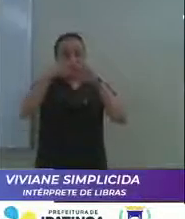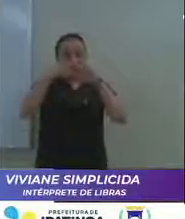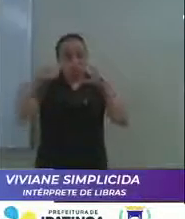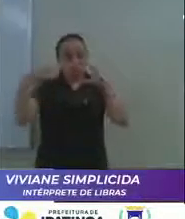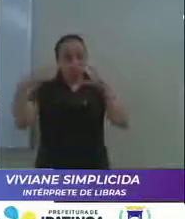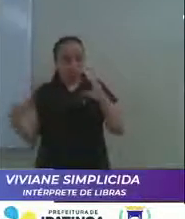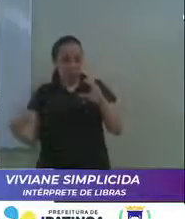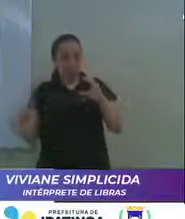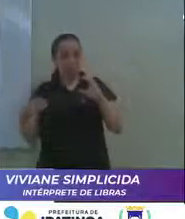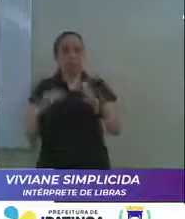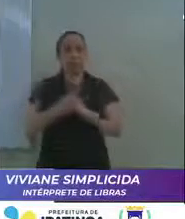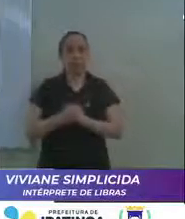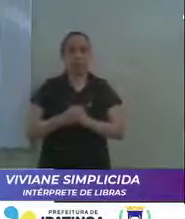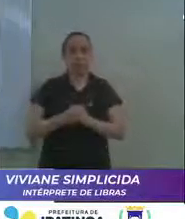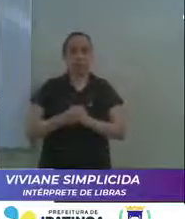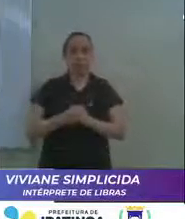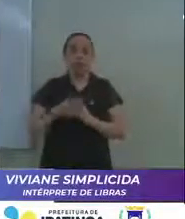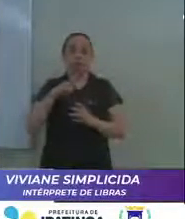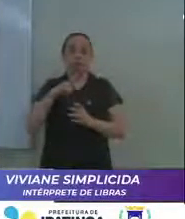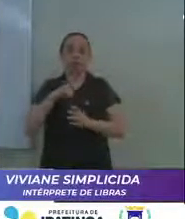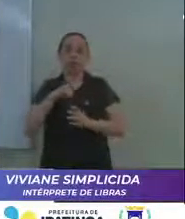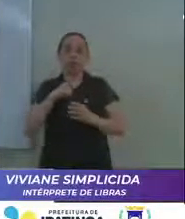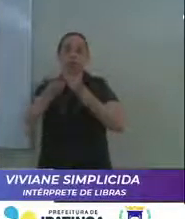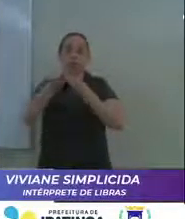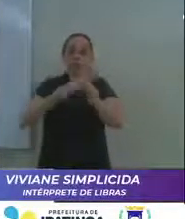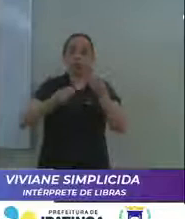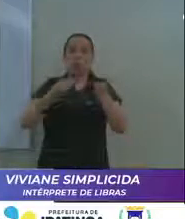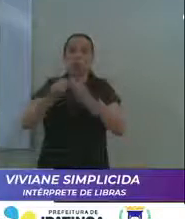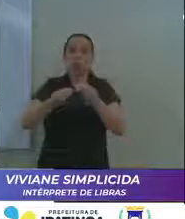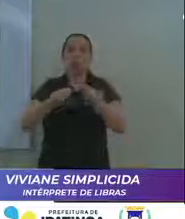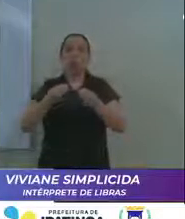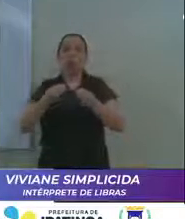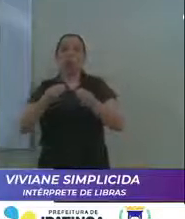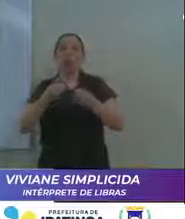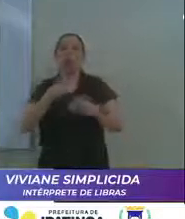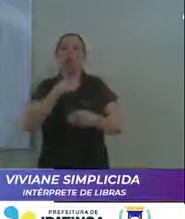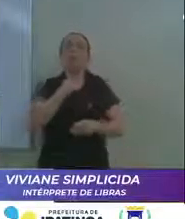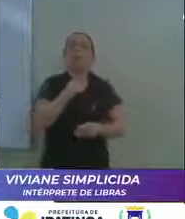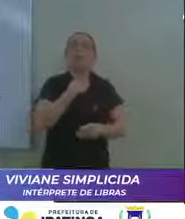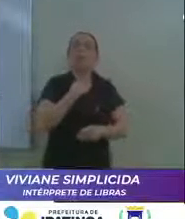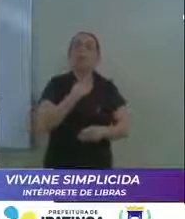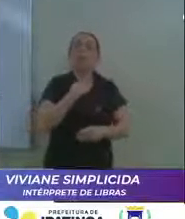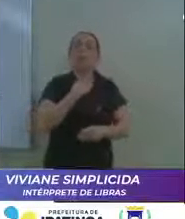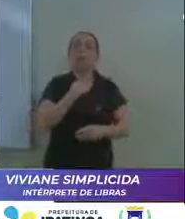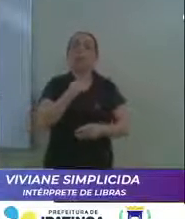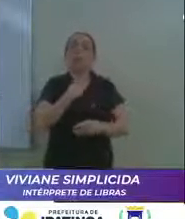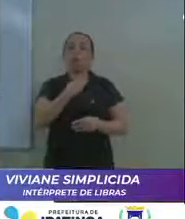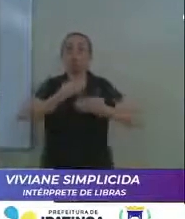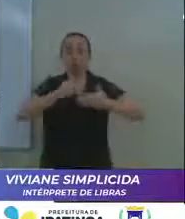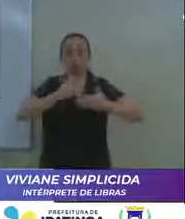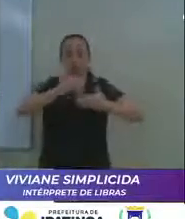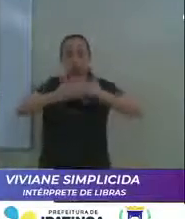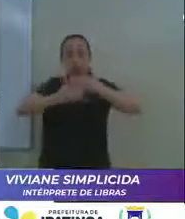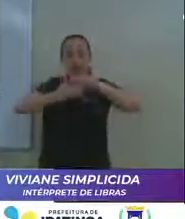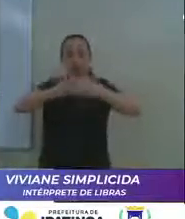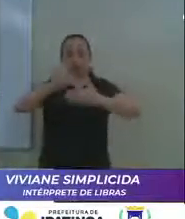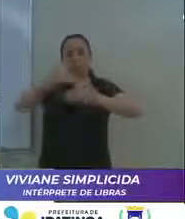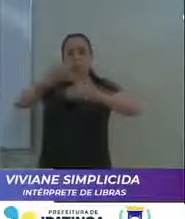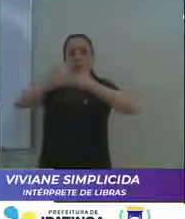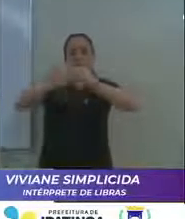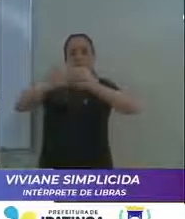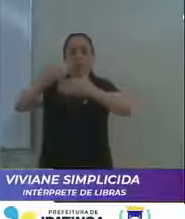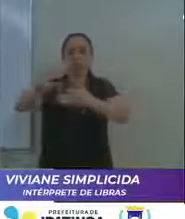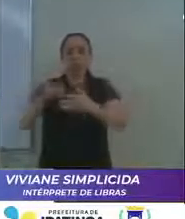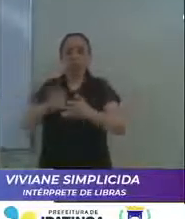que essa piora da qualidade da voz, do som da minha voz, ele é progressivo, né? Ele não é, a gente